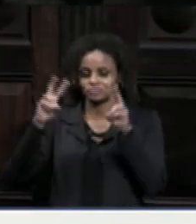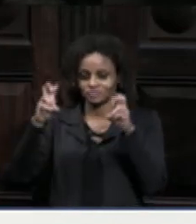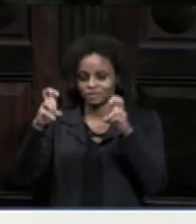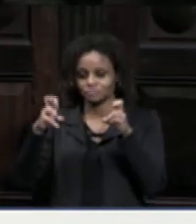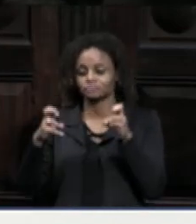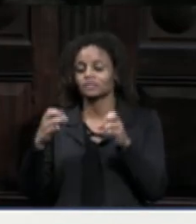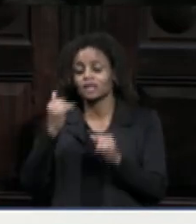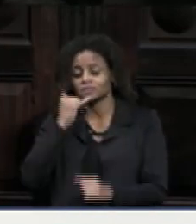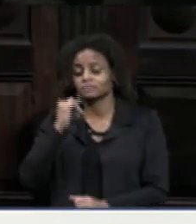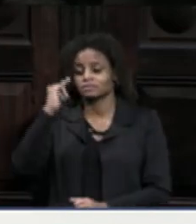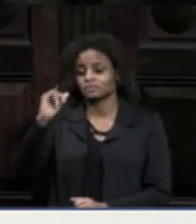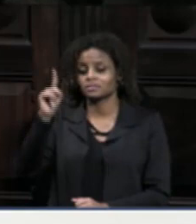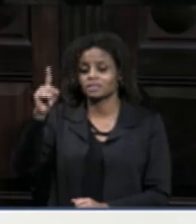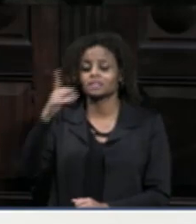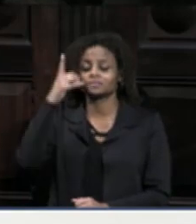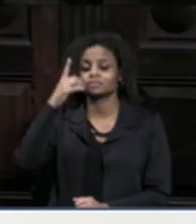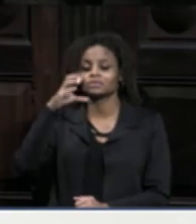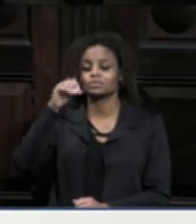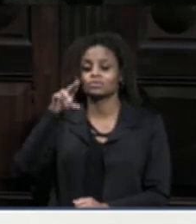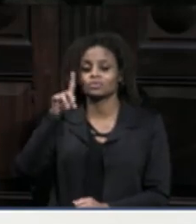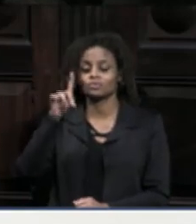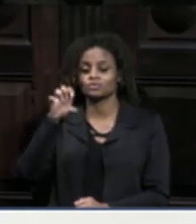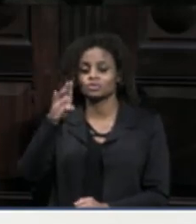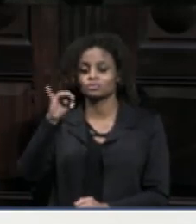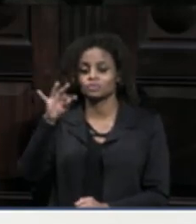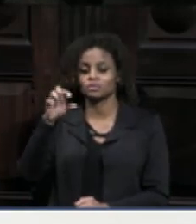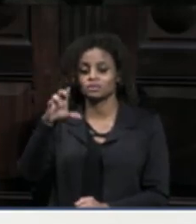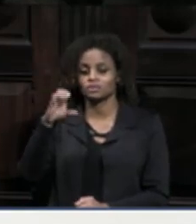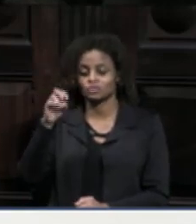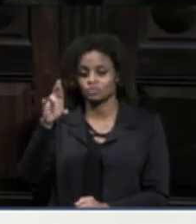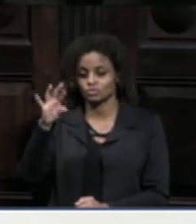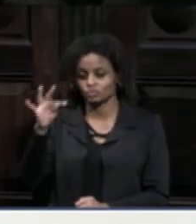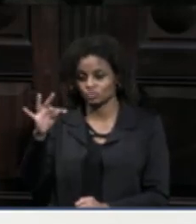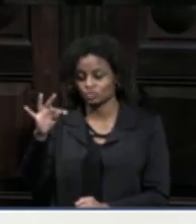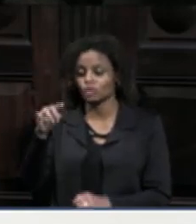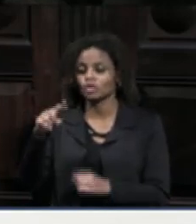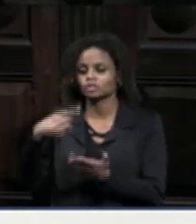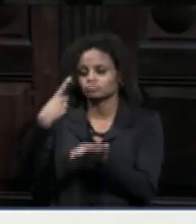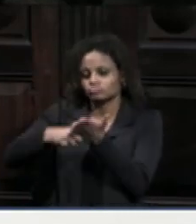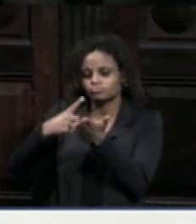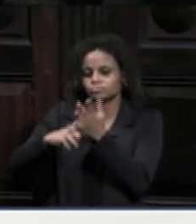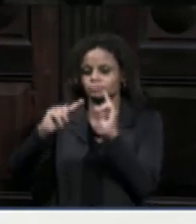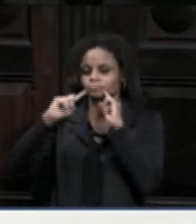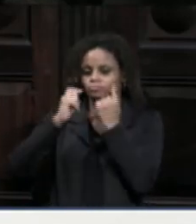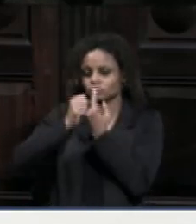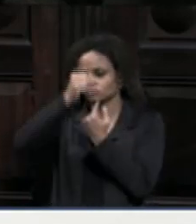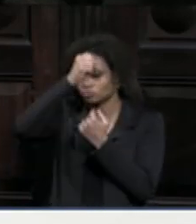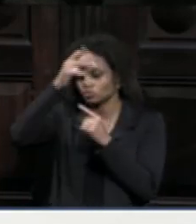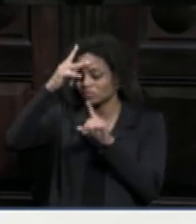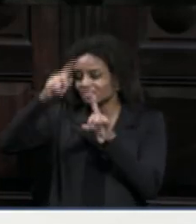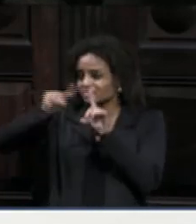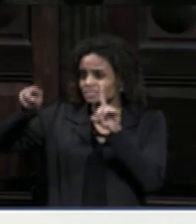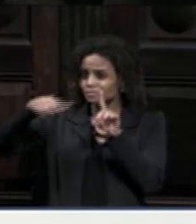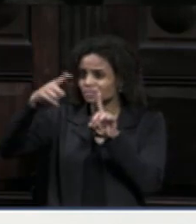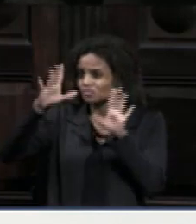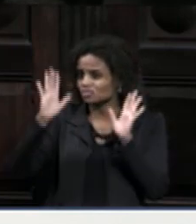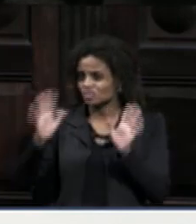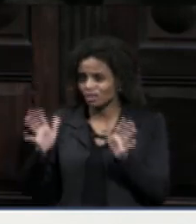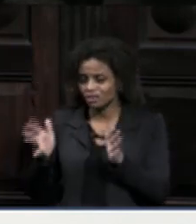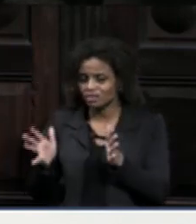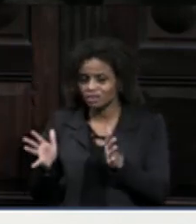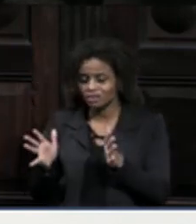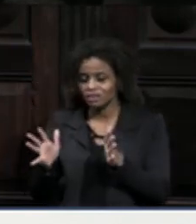uma conversa com o deputado Conte Bittencourt, marcar essa audiência pública para a semana que vem, e